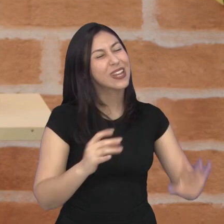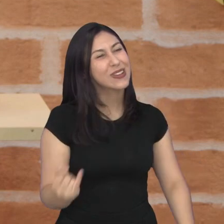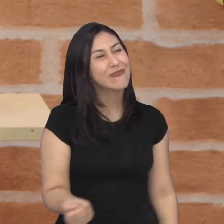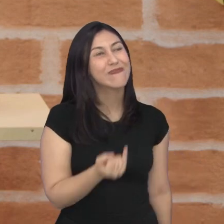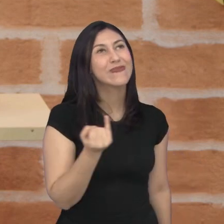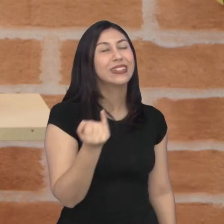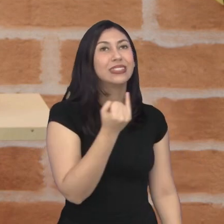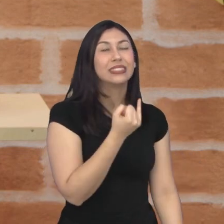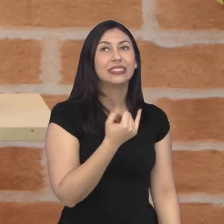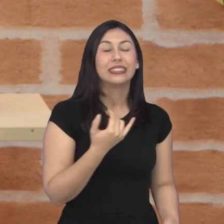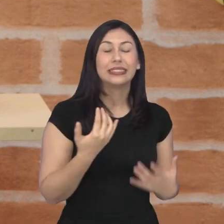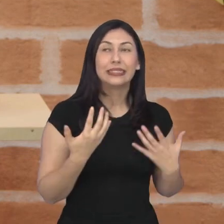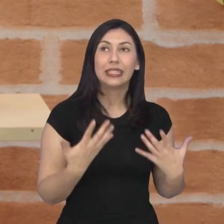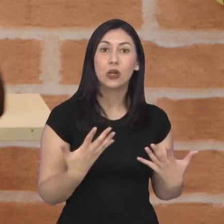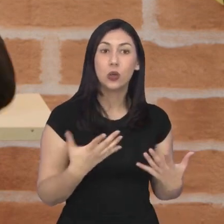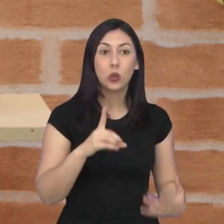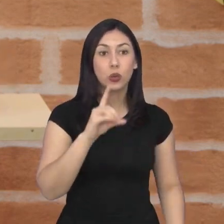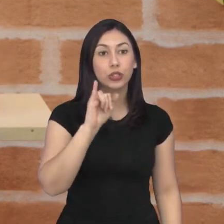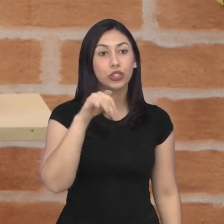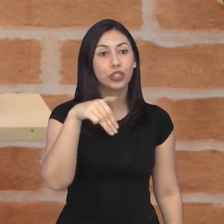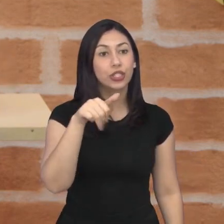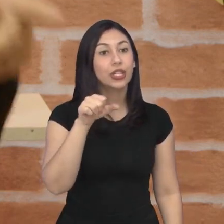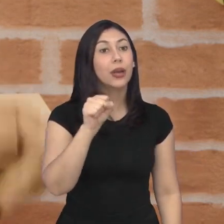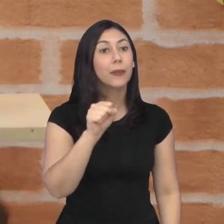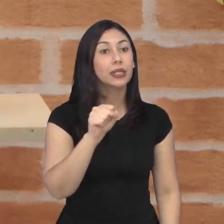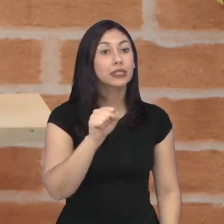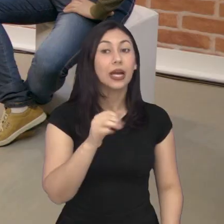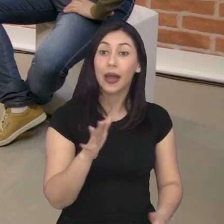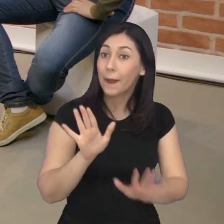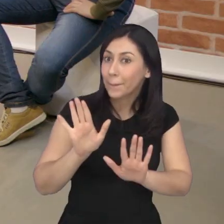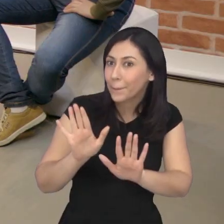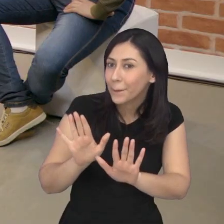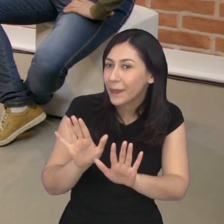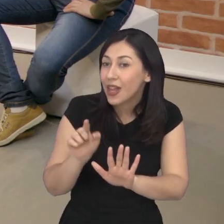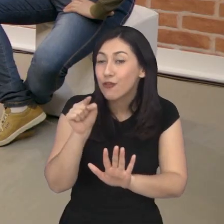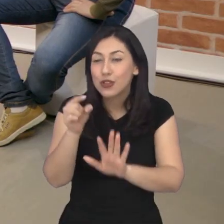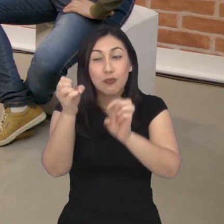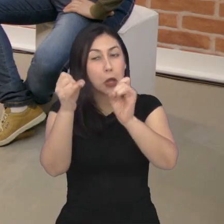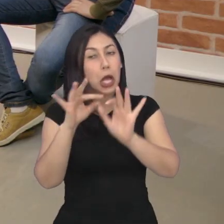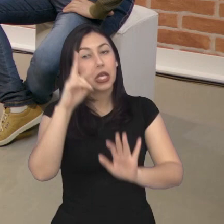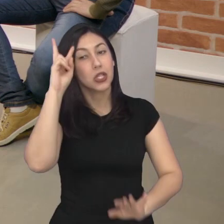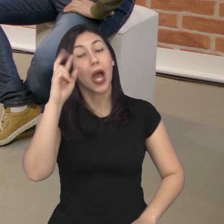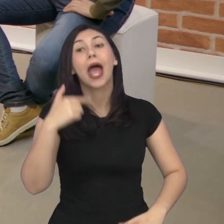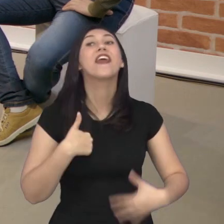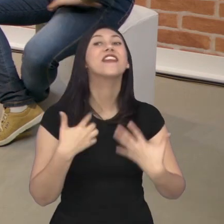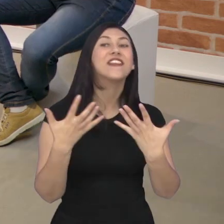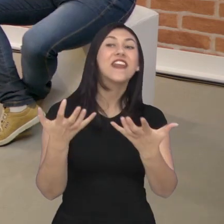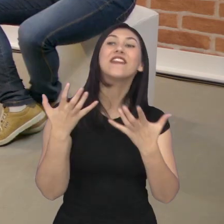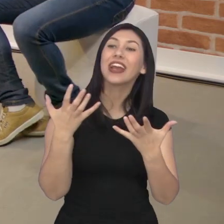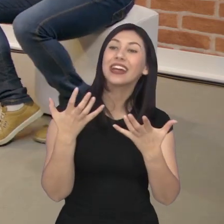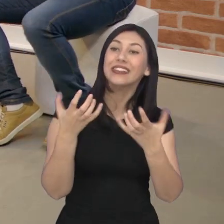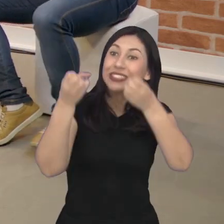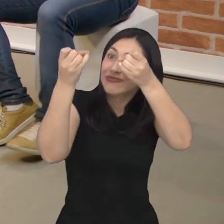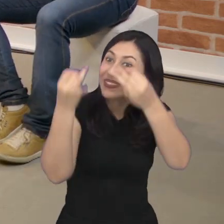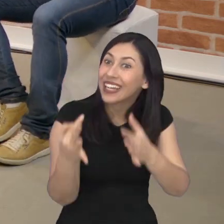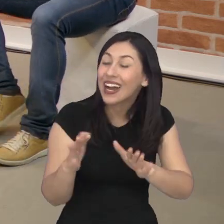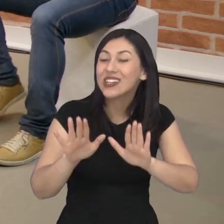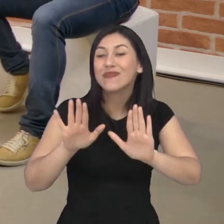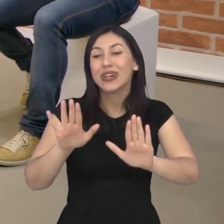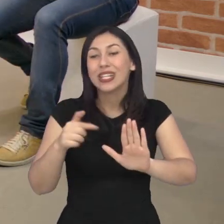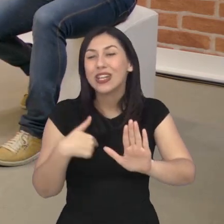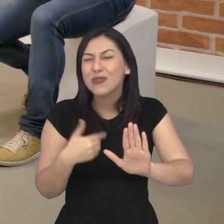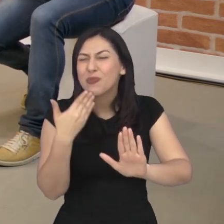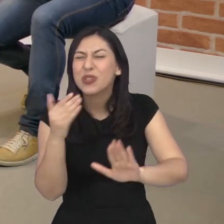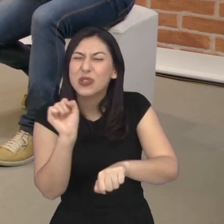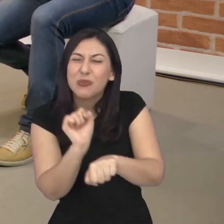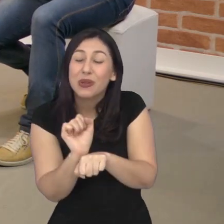né? Então, o Dimas foi a primeira vez que Pedro, você tá contando essa história, eu quero entrar nessa história, mas eu vou te